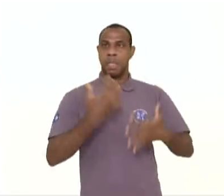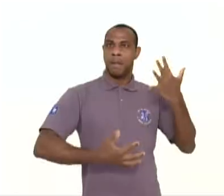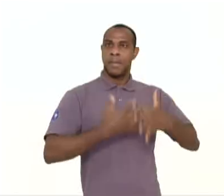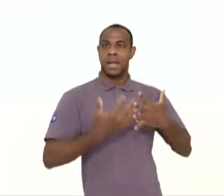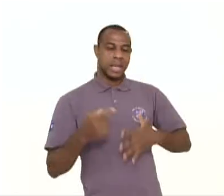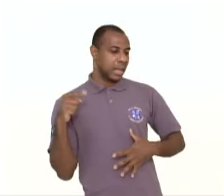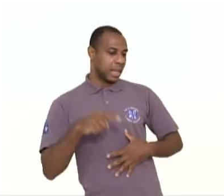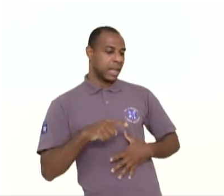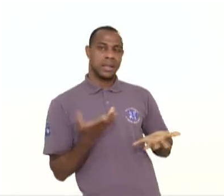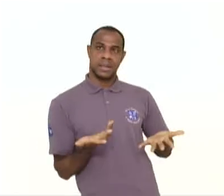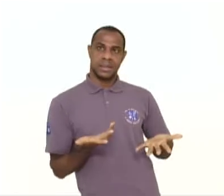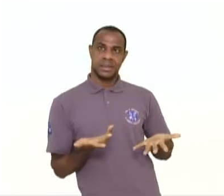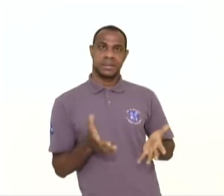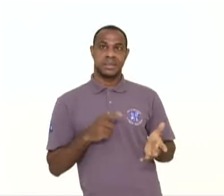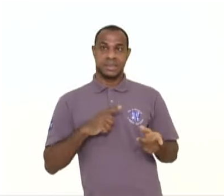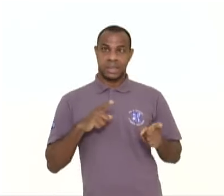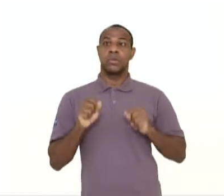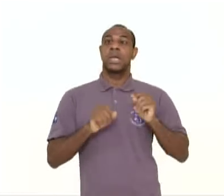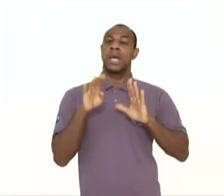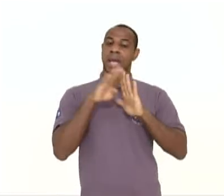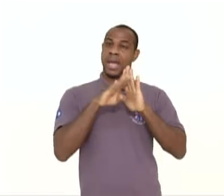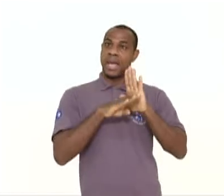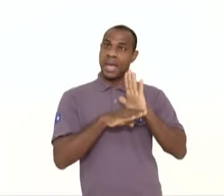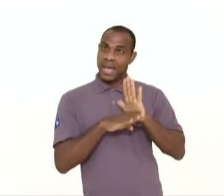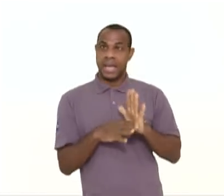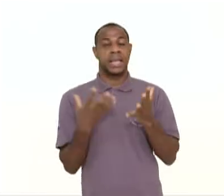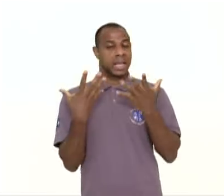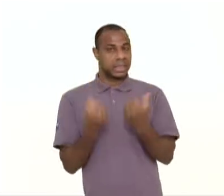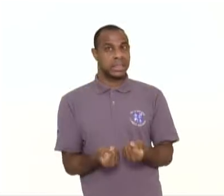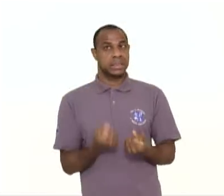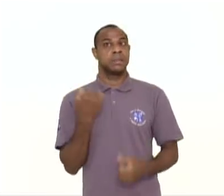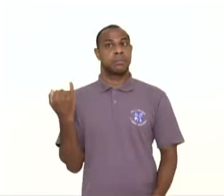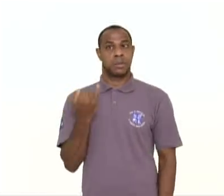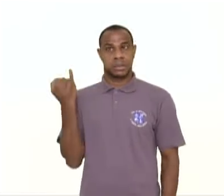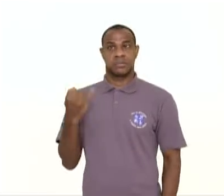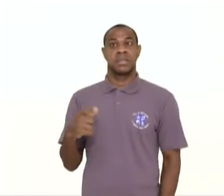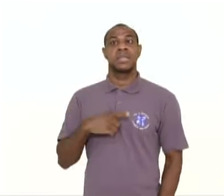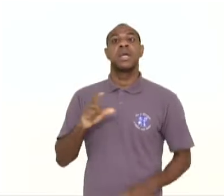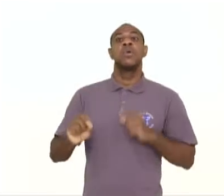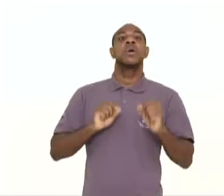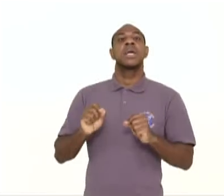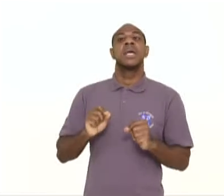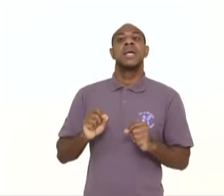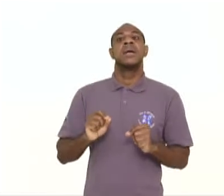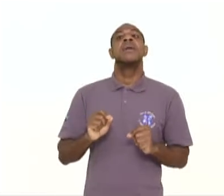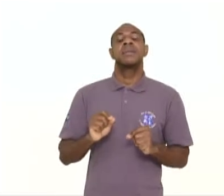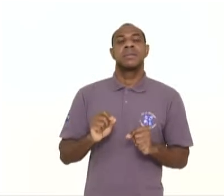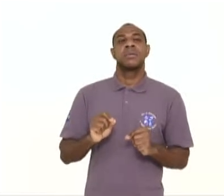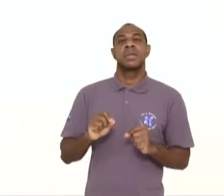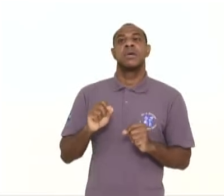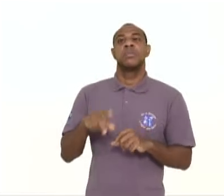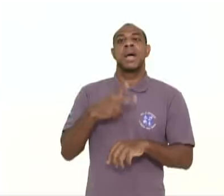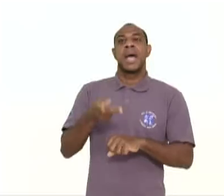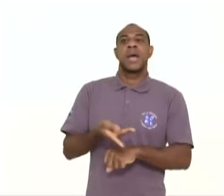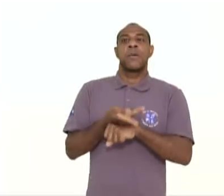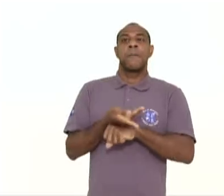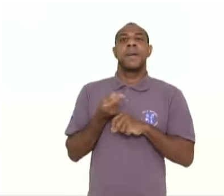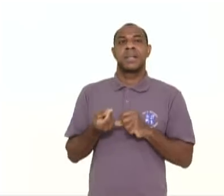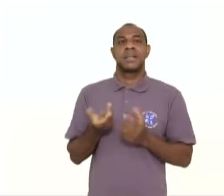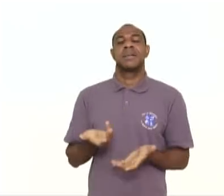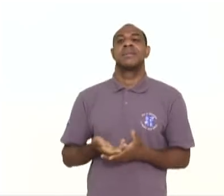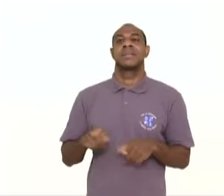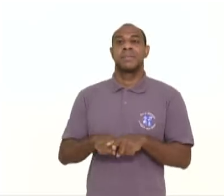orientado e limitado por regras aceitas e obtendo com isso uma recompensa psicológica, normalmente da forma